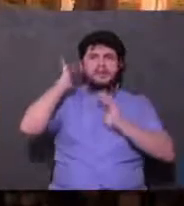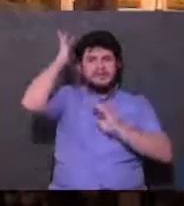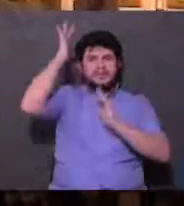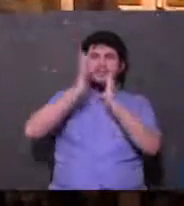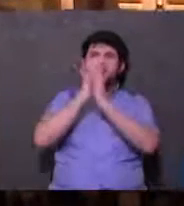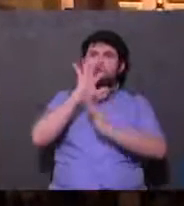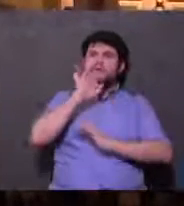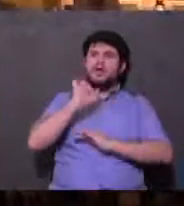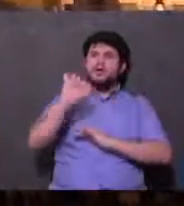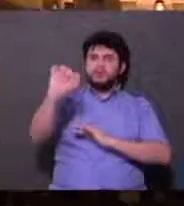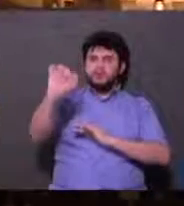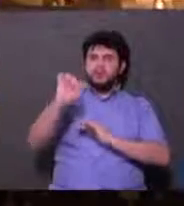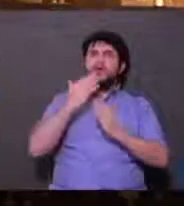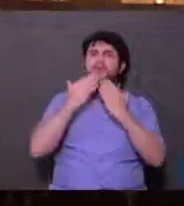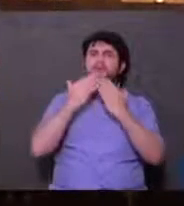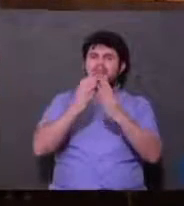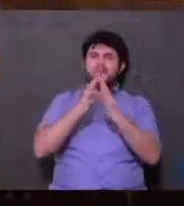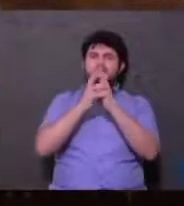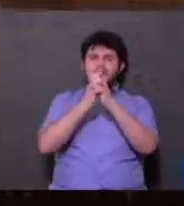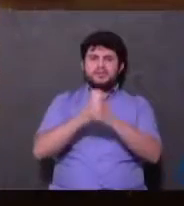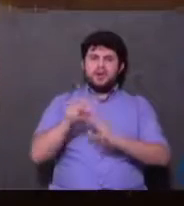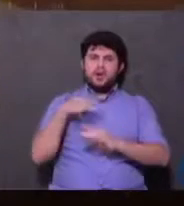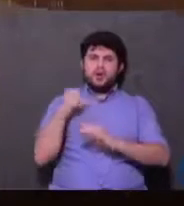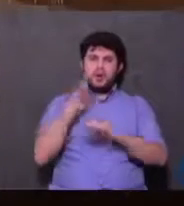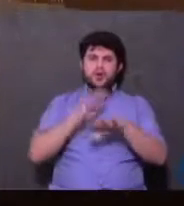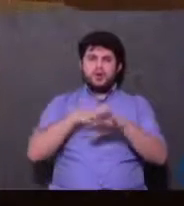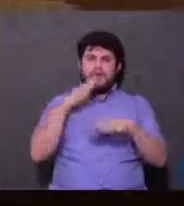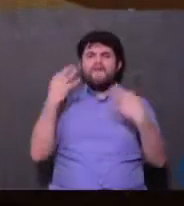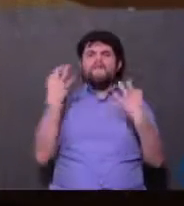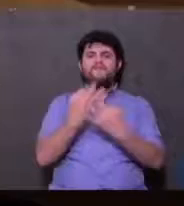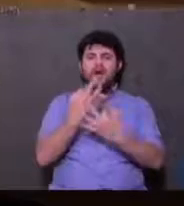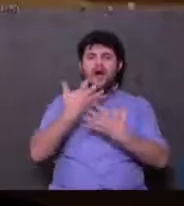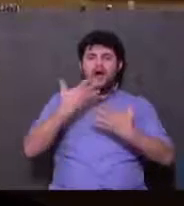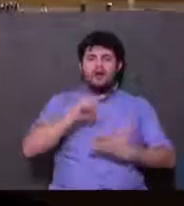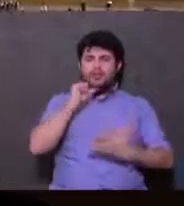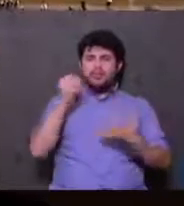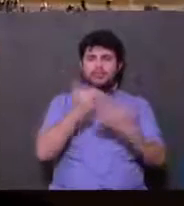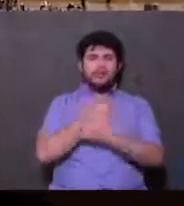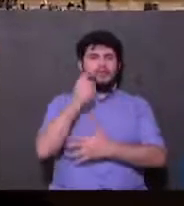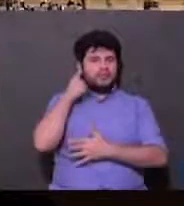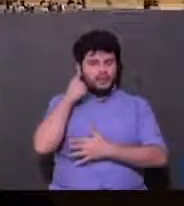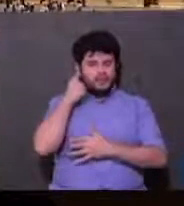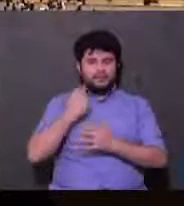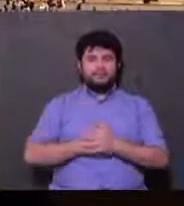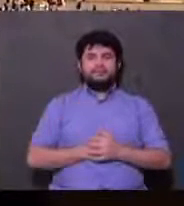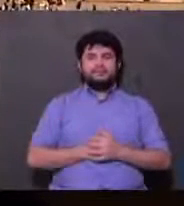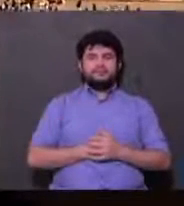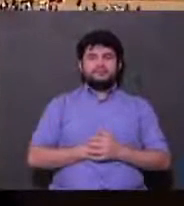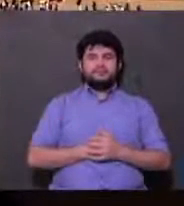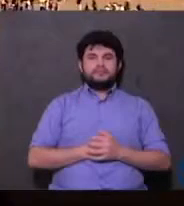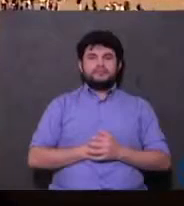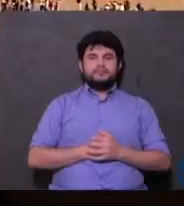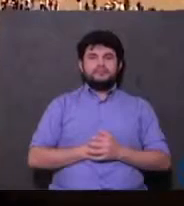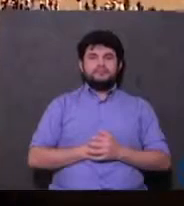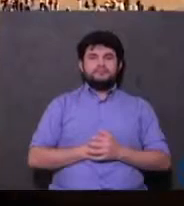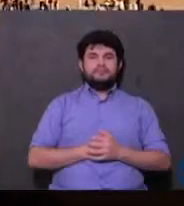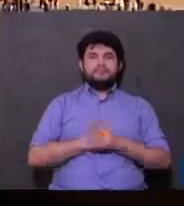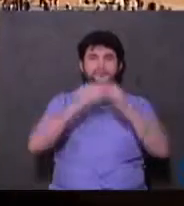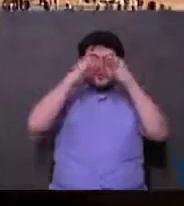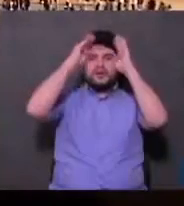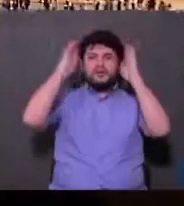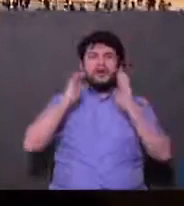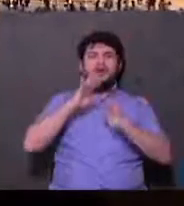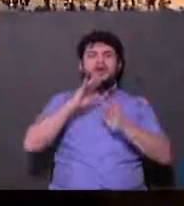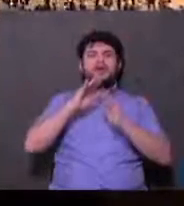de Deus, rogai por nós, pecadores, agora e na hora da nossa morte. Amém. Je vous salue,